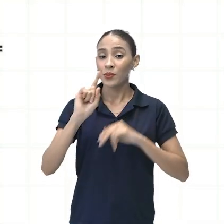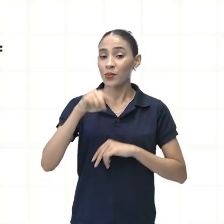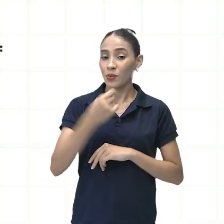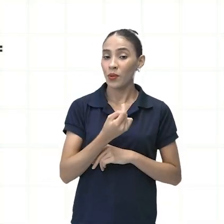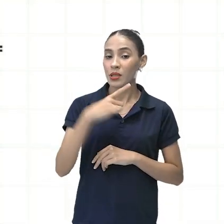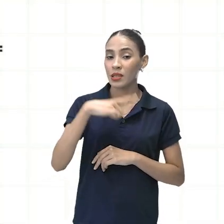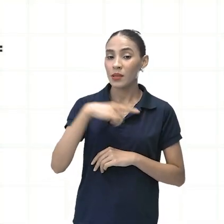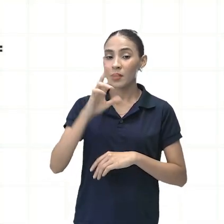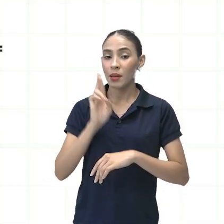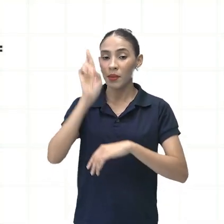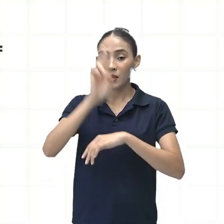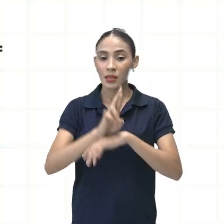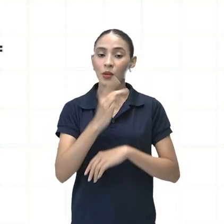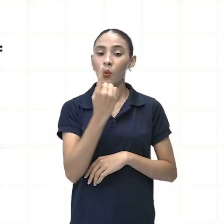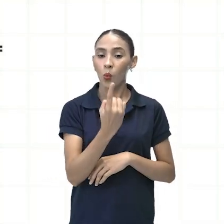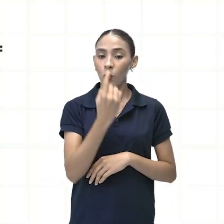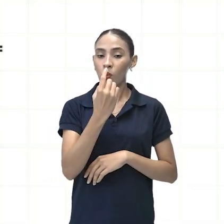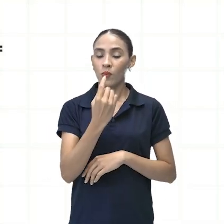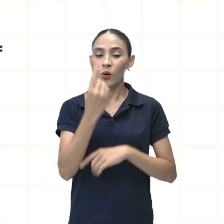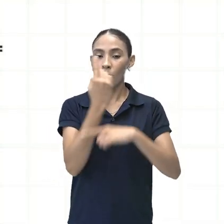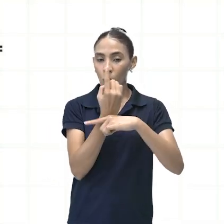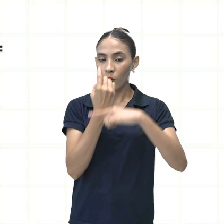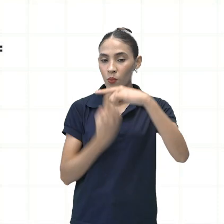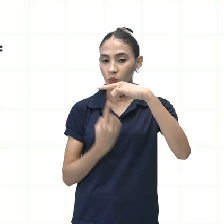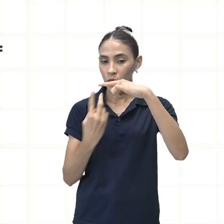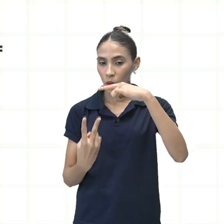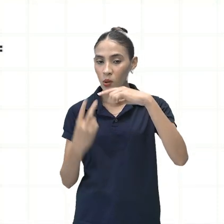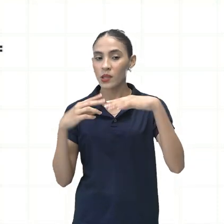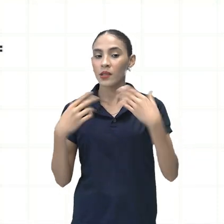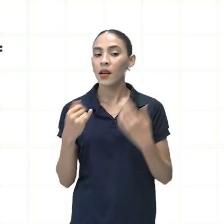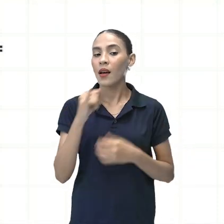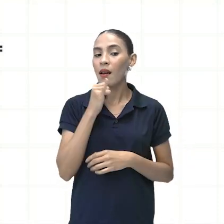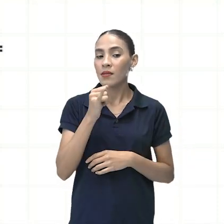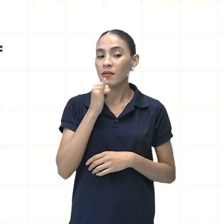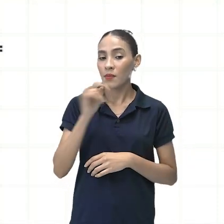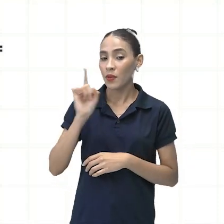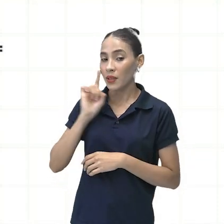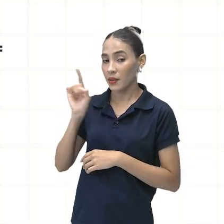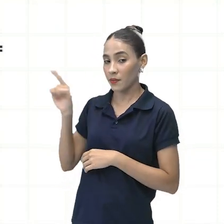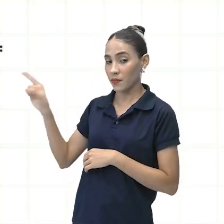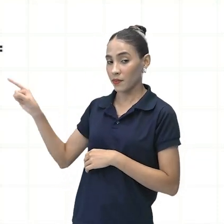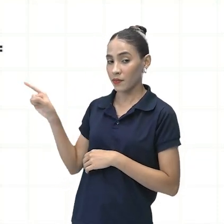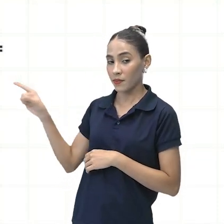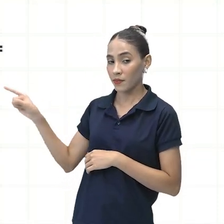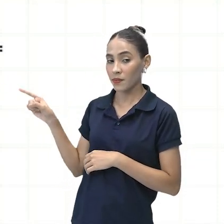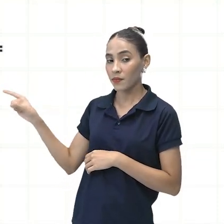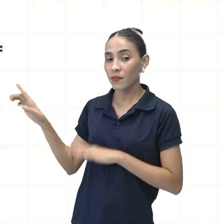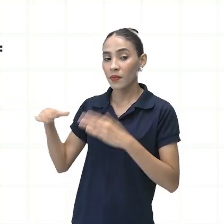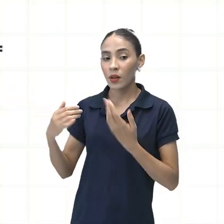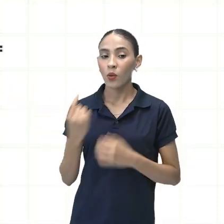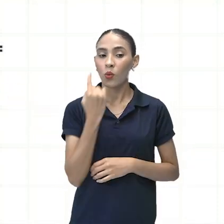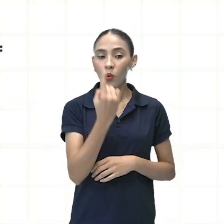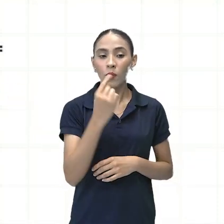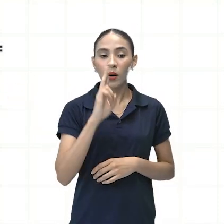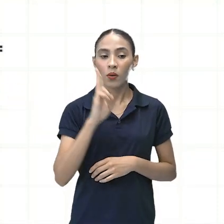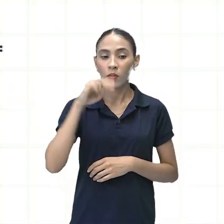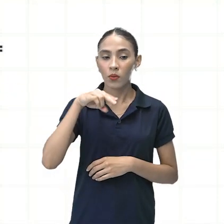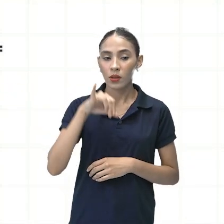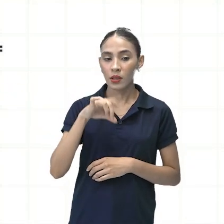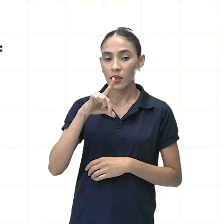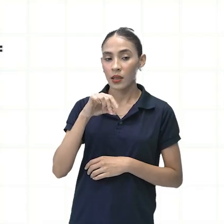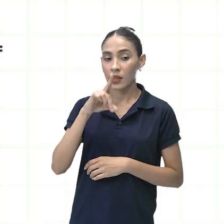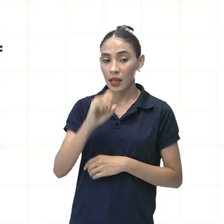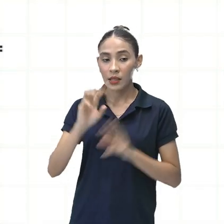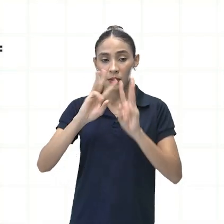a representação do 1,12, 1 sobre 2. Vejam vocês aqui. Então, uma unidade de massa atômica,